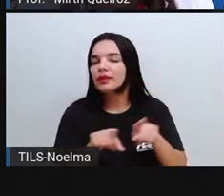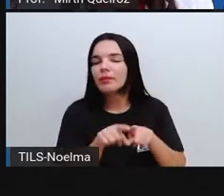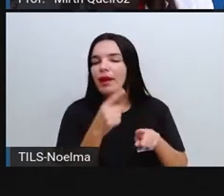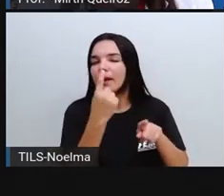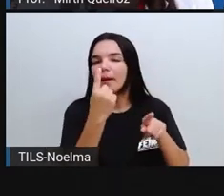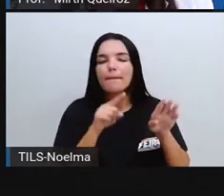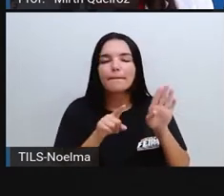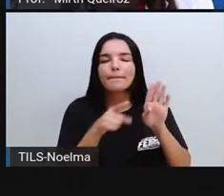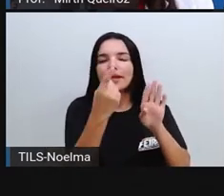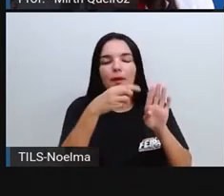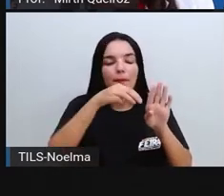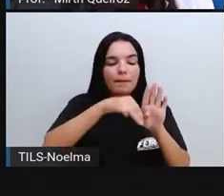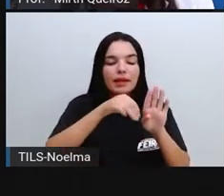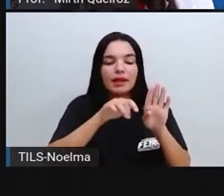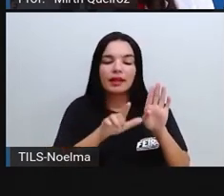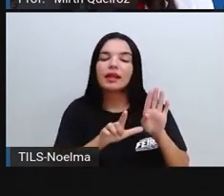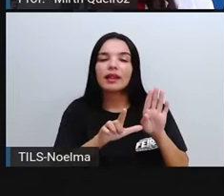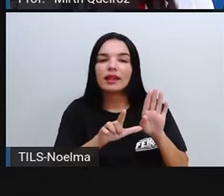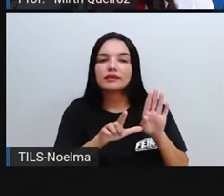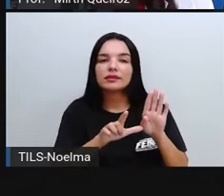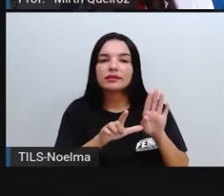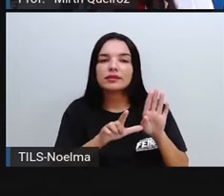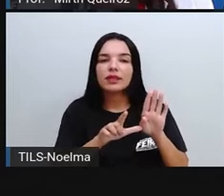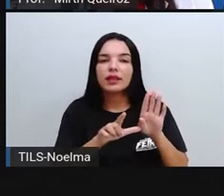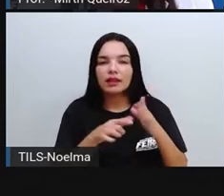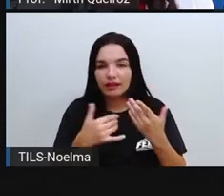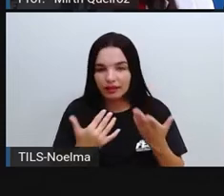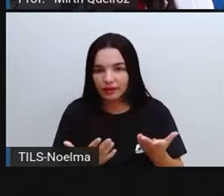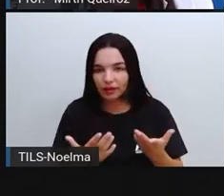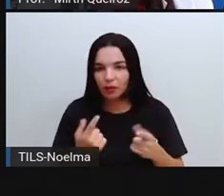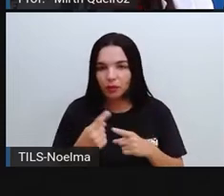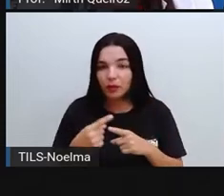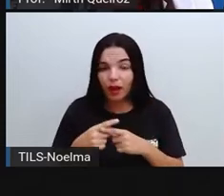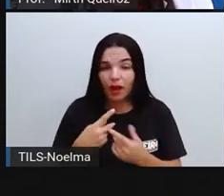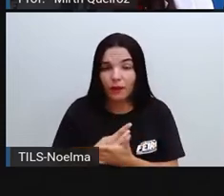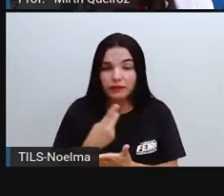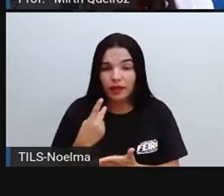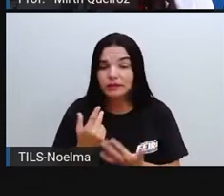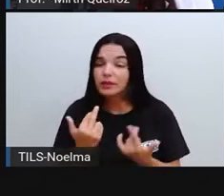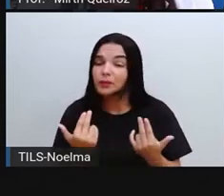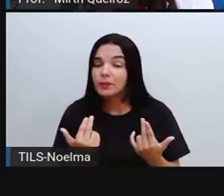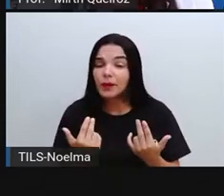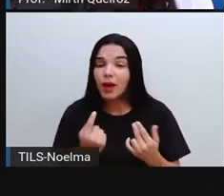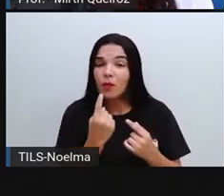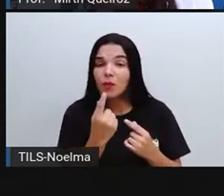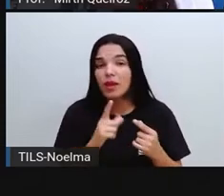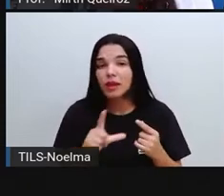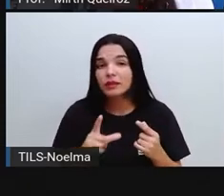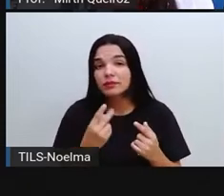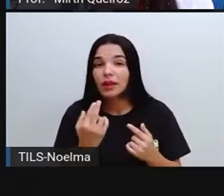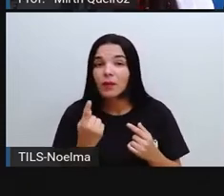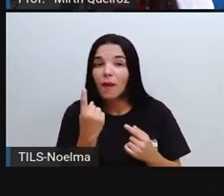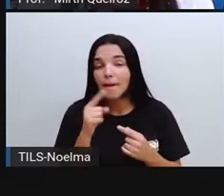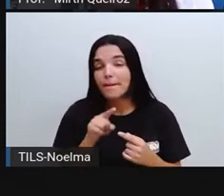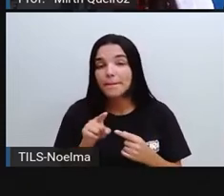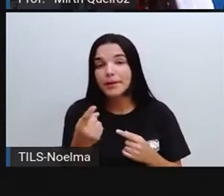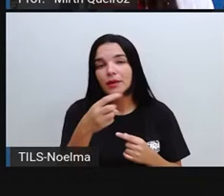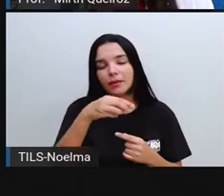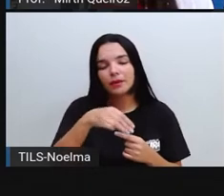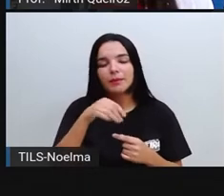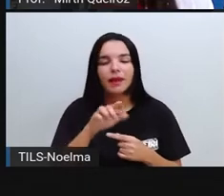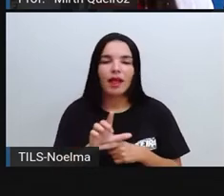mil mililitros o que que é isso Por quê que isso ocorre porque um l = 1000